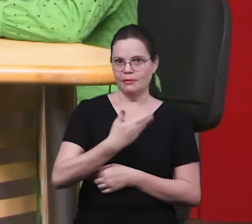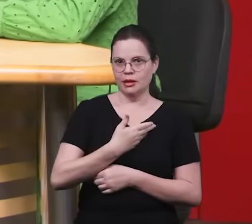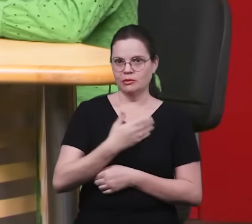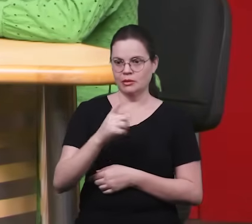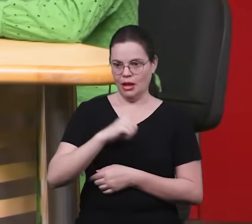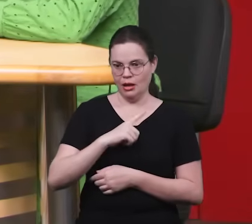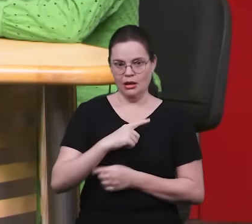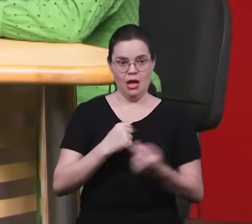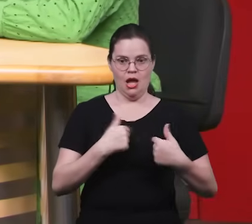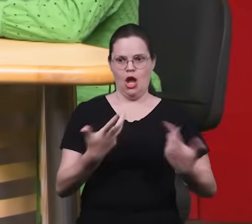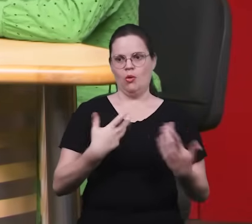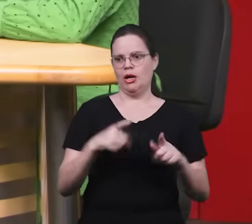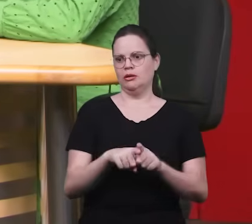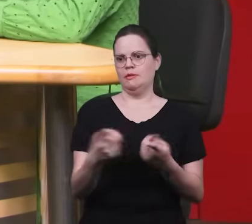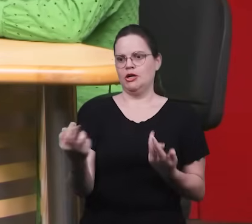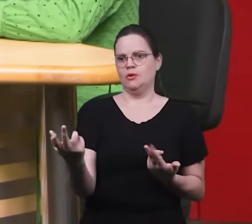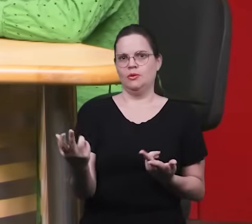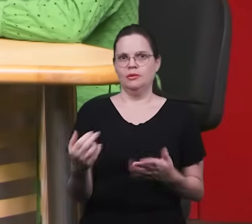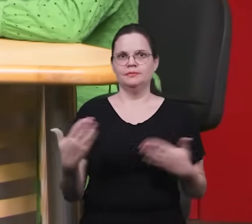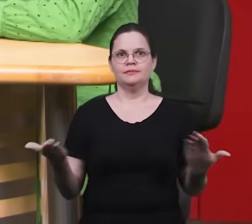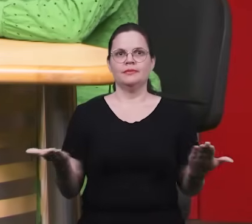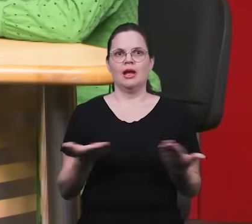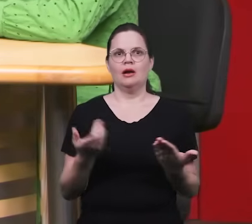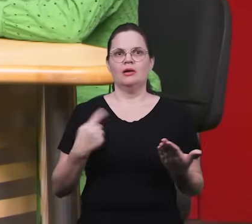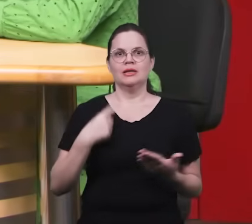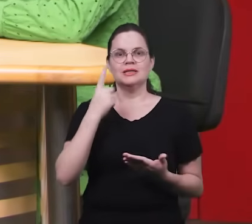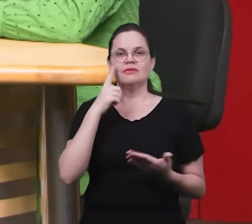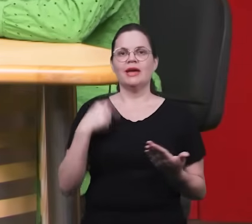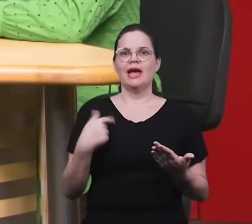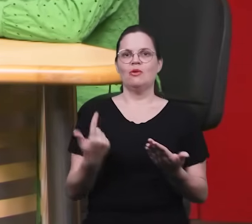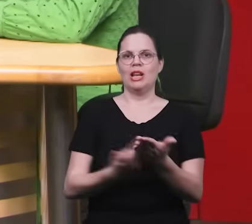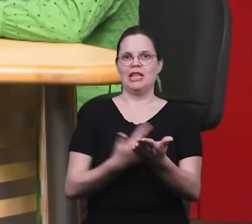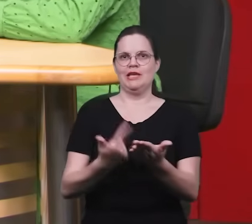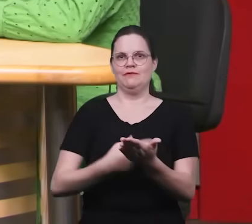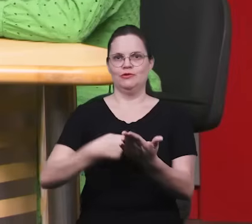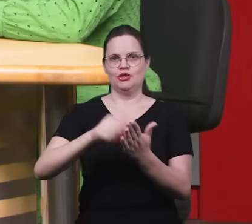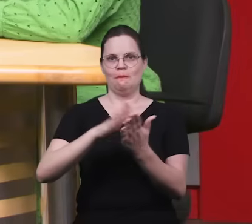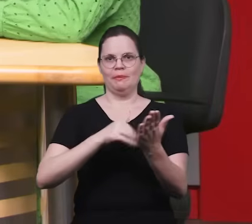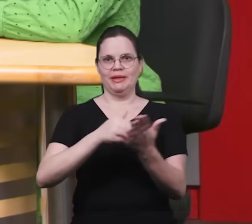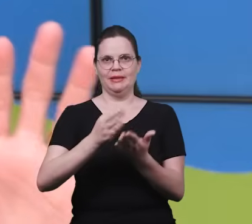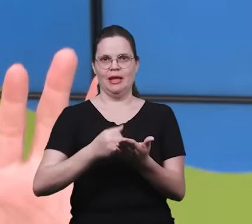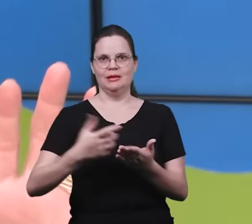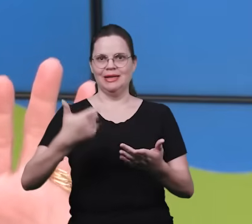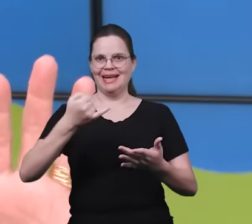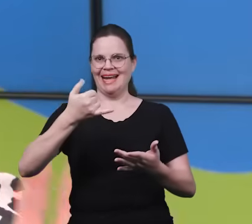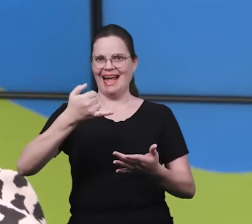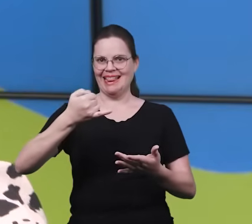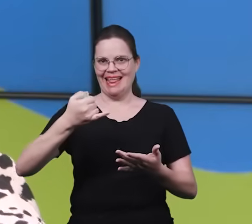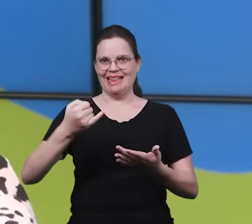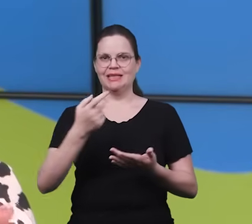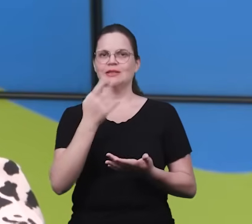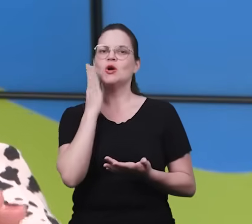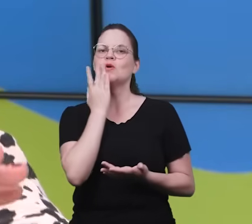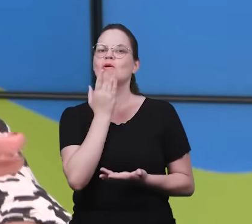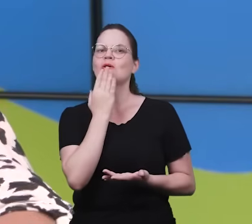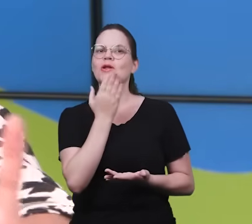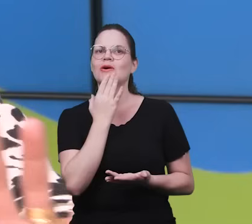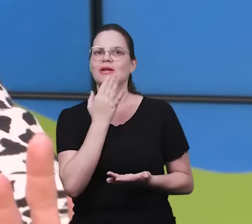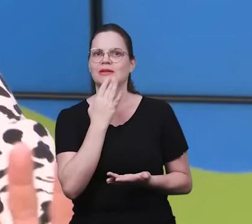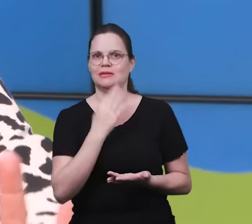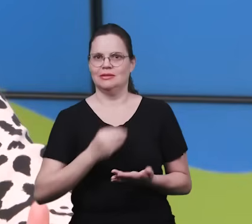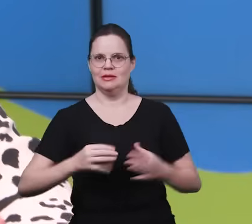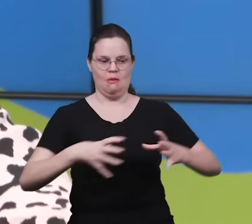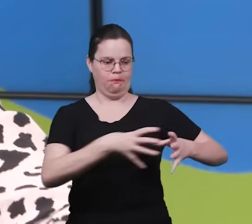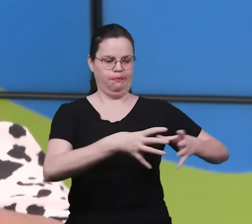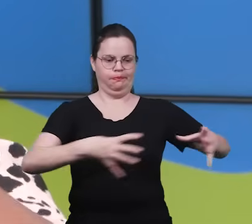mundo quer ter. Agora eles estão na moda de um livro de pintura, com milhões de canetinhas, e a professora tem que dar conta